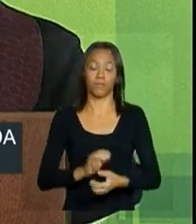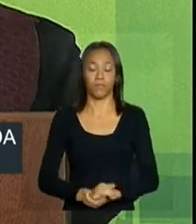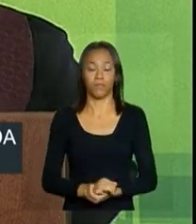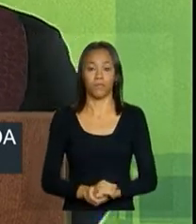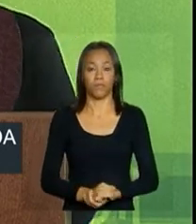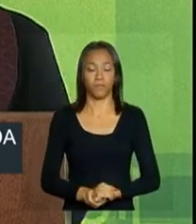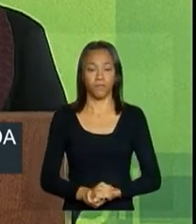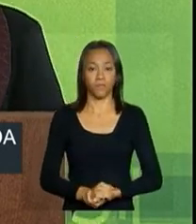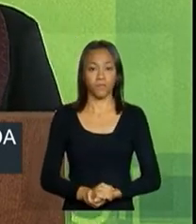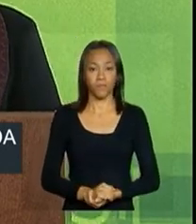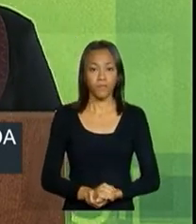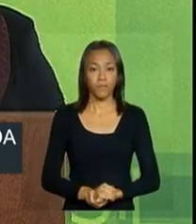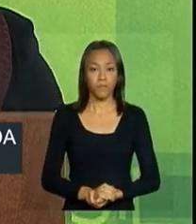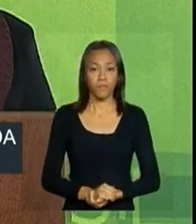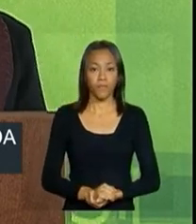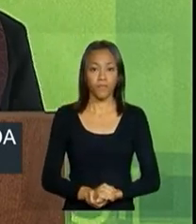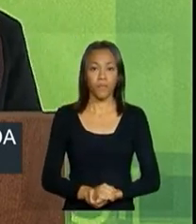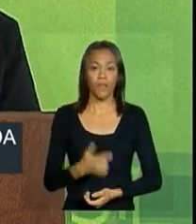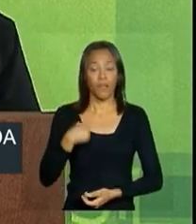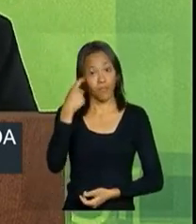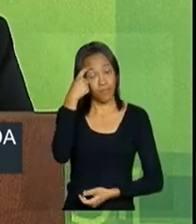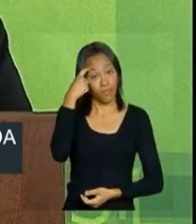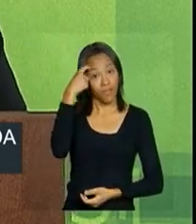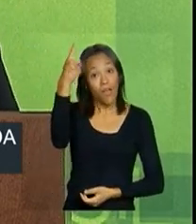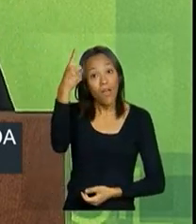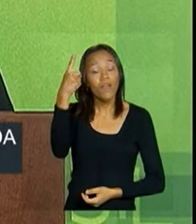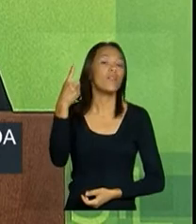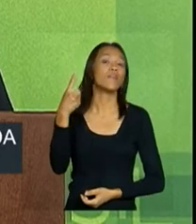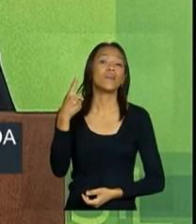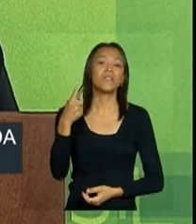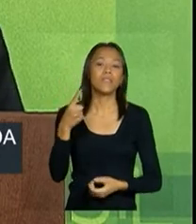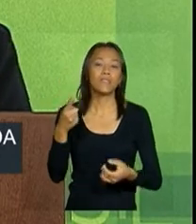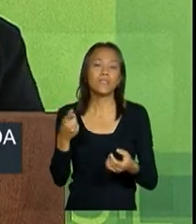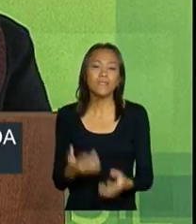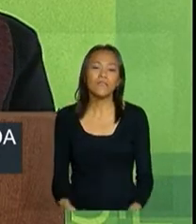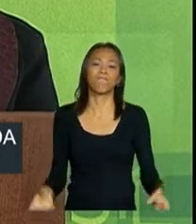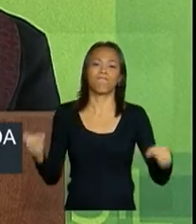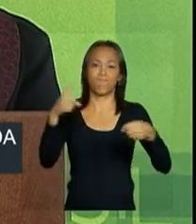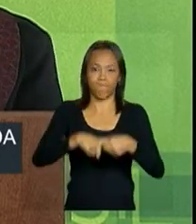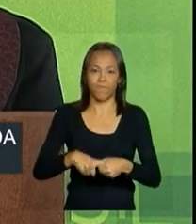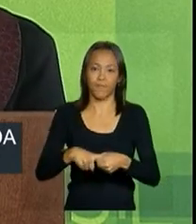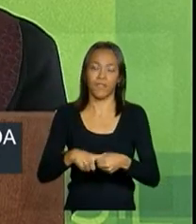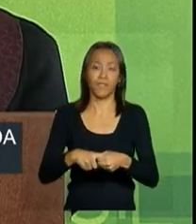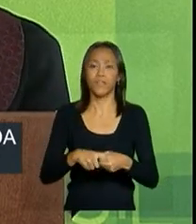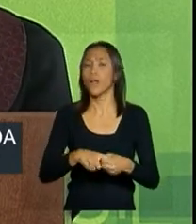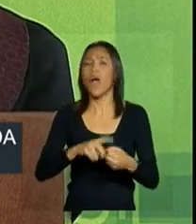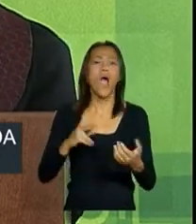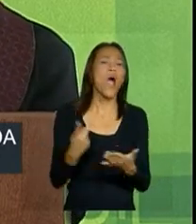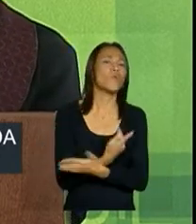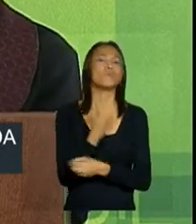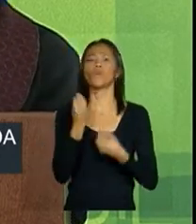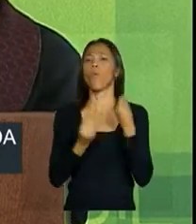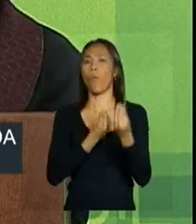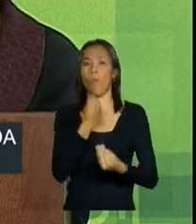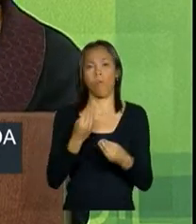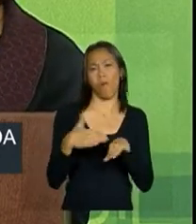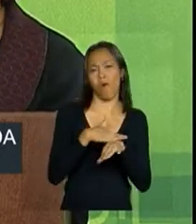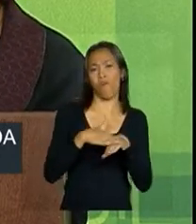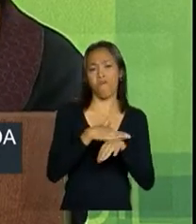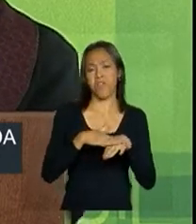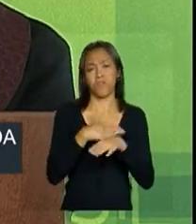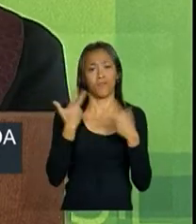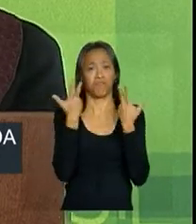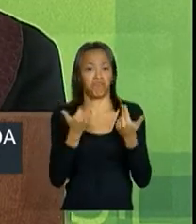merece é a ideia dessa parceria ela surgiu de uma conversa informal